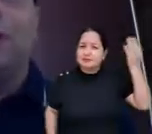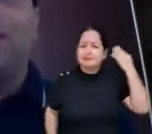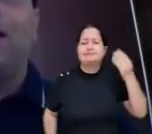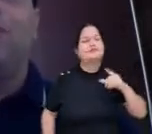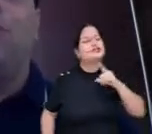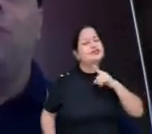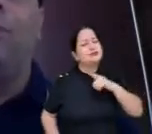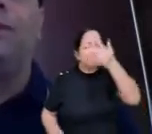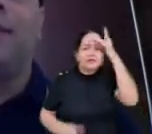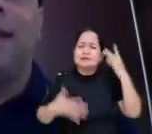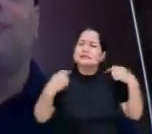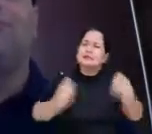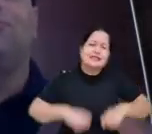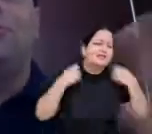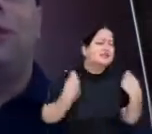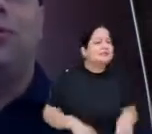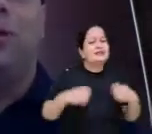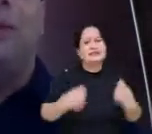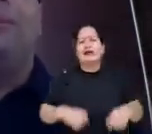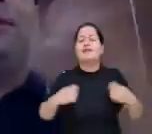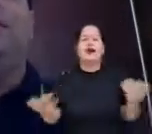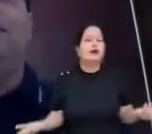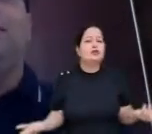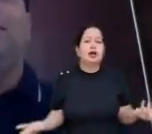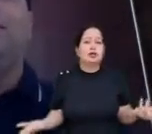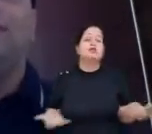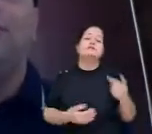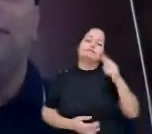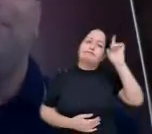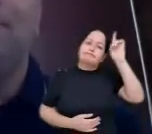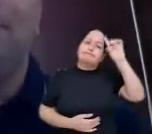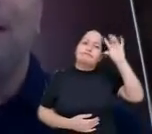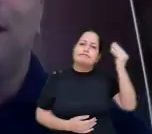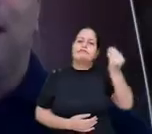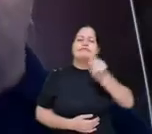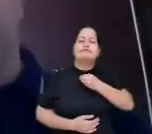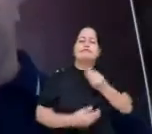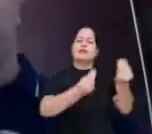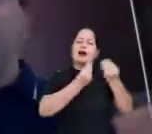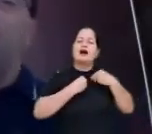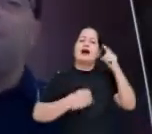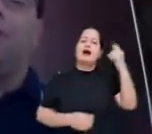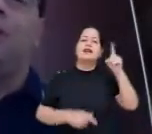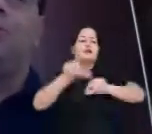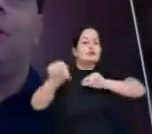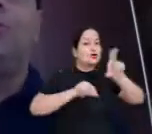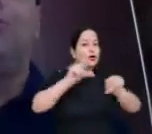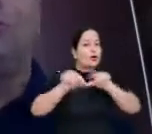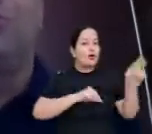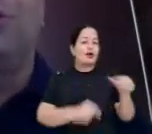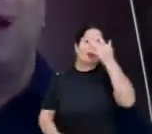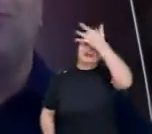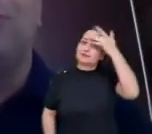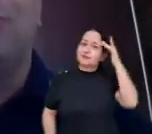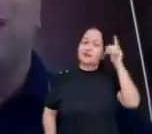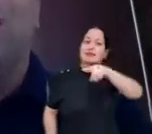Deus chamar homens servos do Senhor para virem servirem. Alguns chamam esse texto da instituição